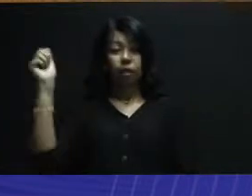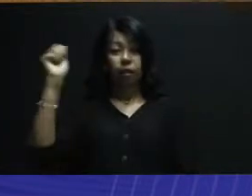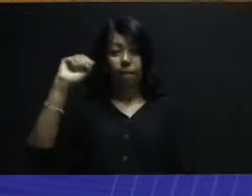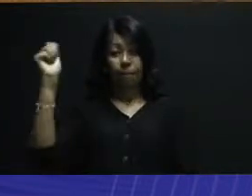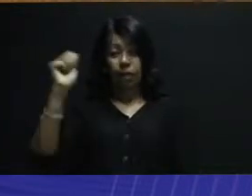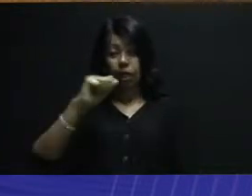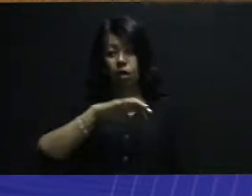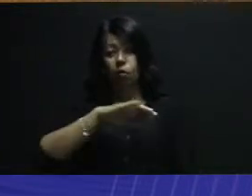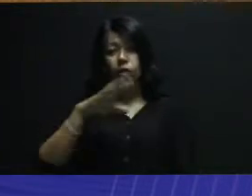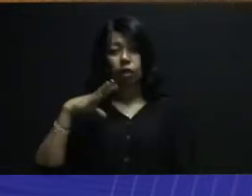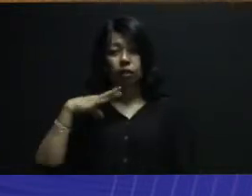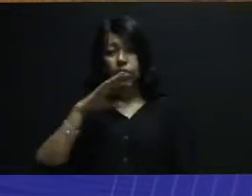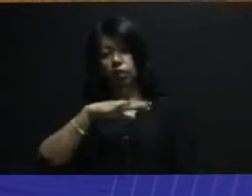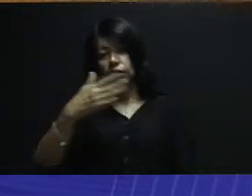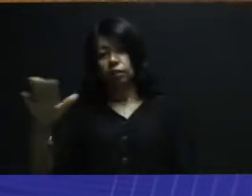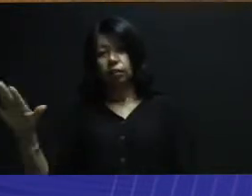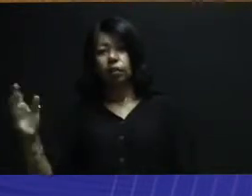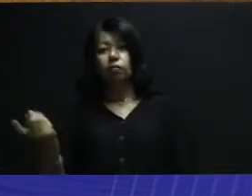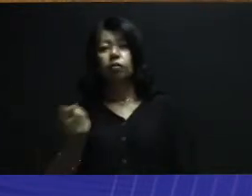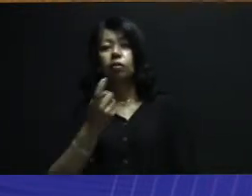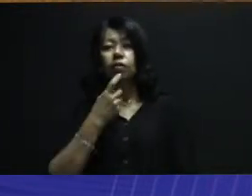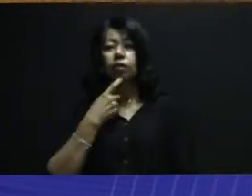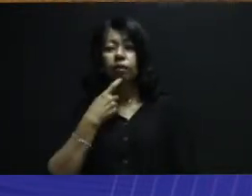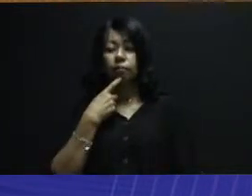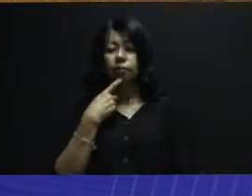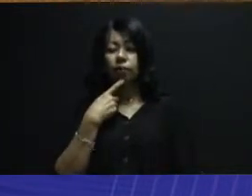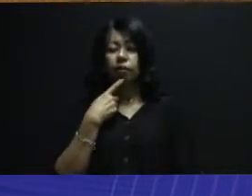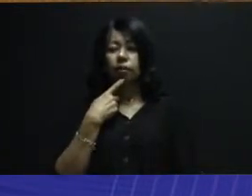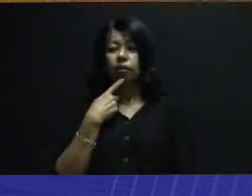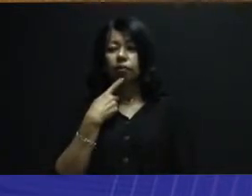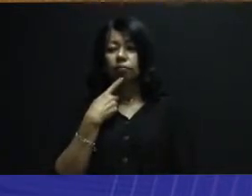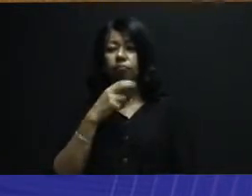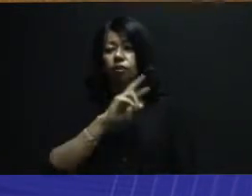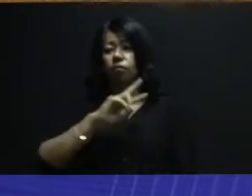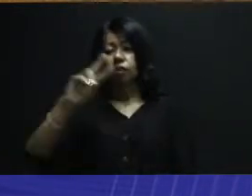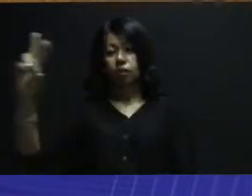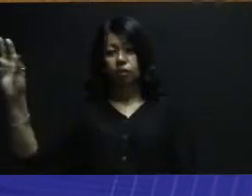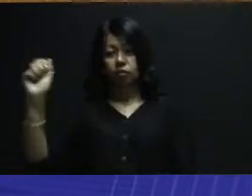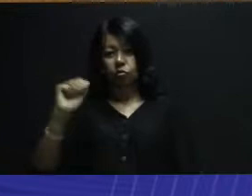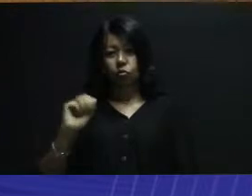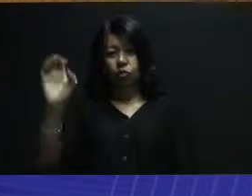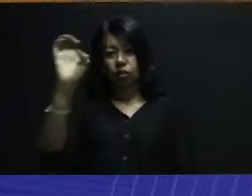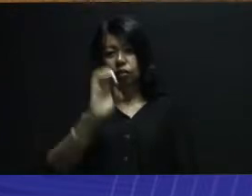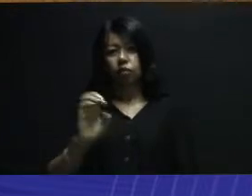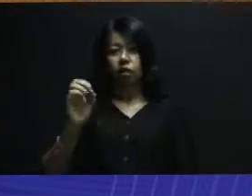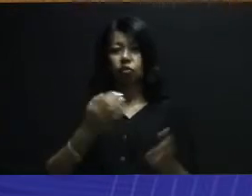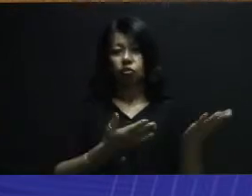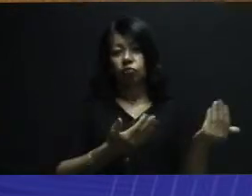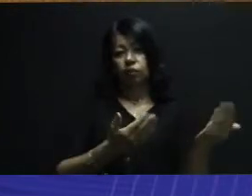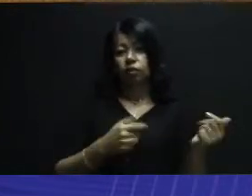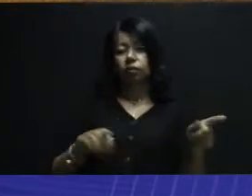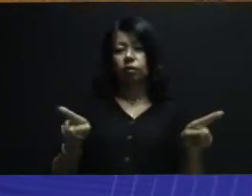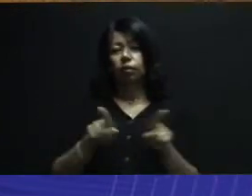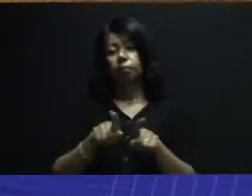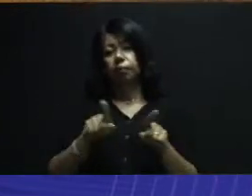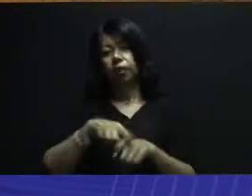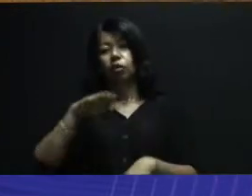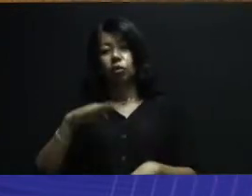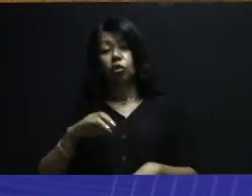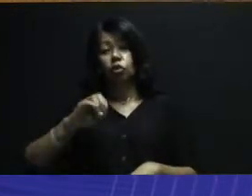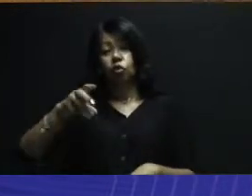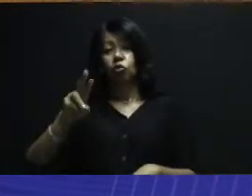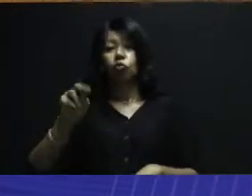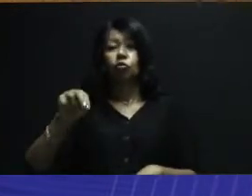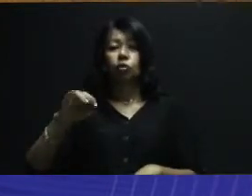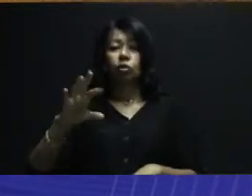em Santos e Campinas e sagrou-se vencedor dos estaduais Juvenil e Júnior. Pela